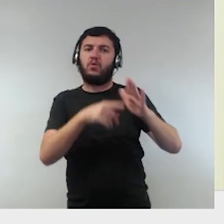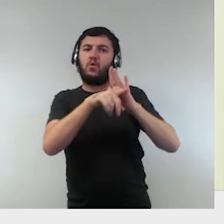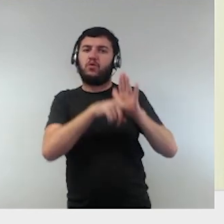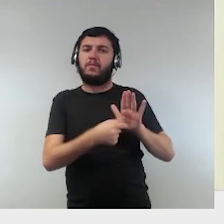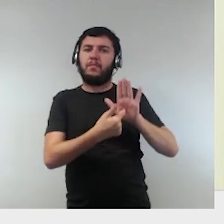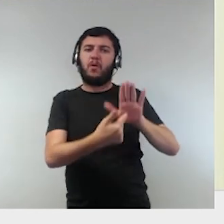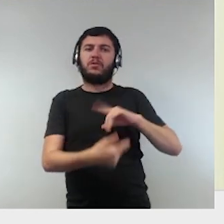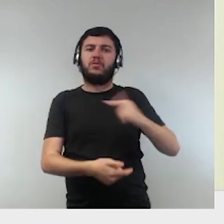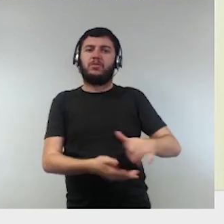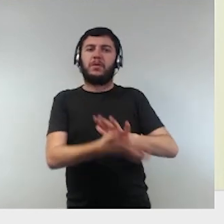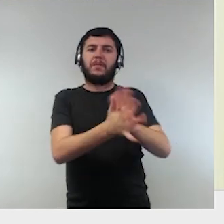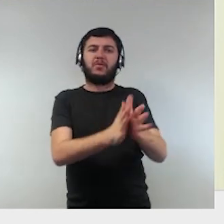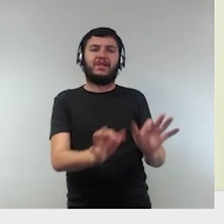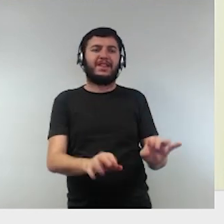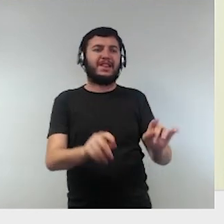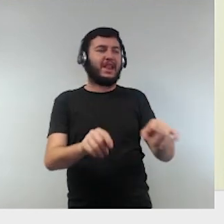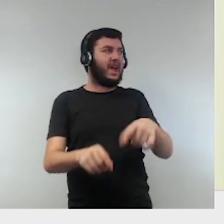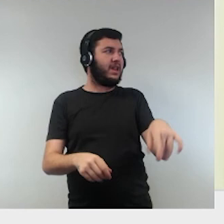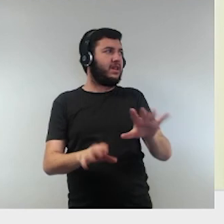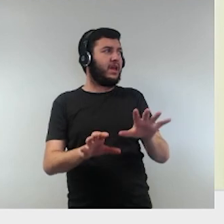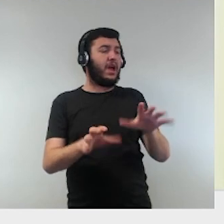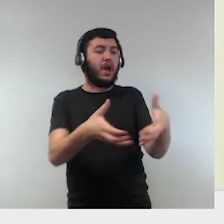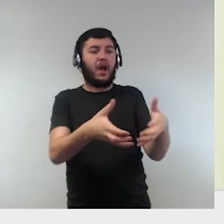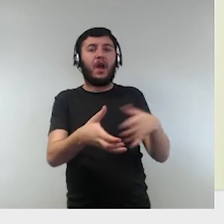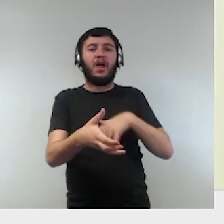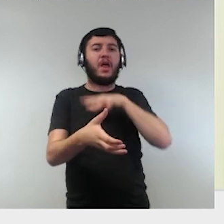vocês terão outra visão desse tema que é